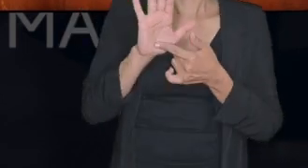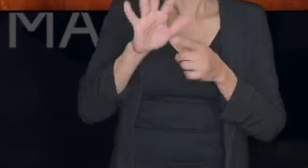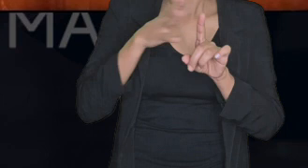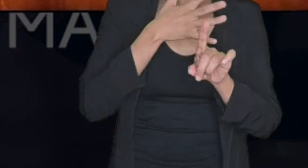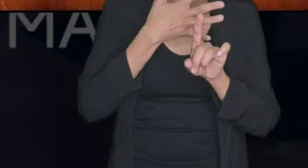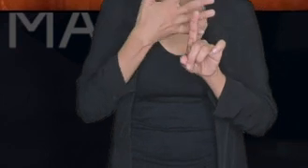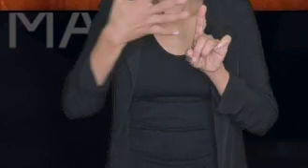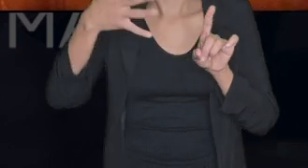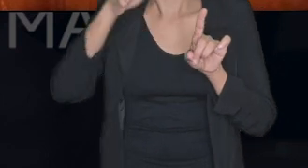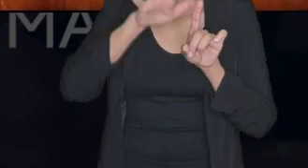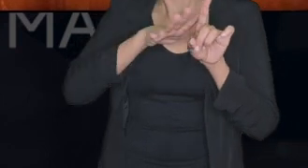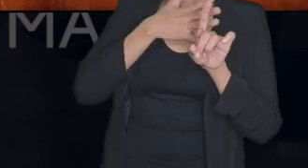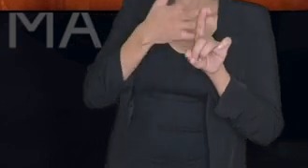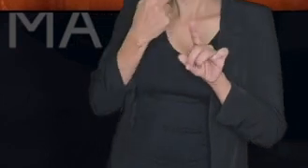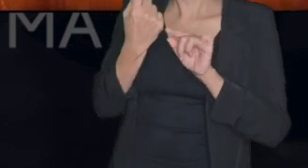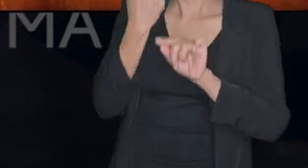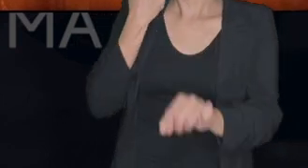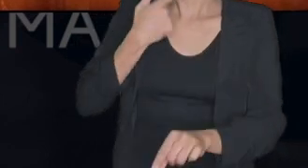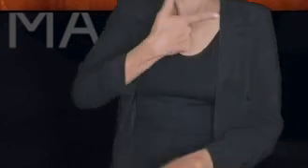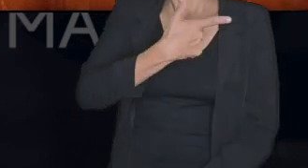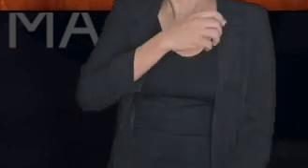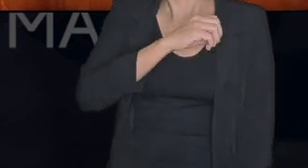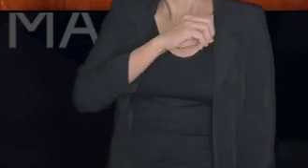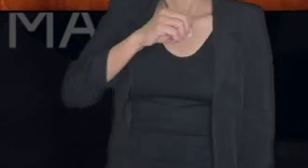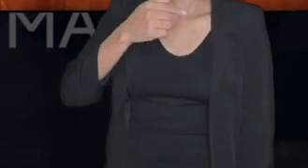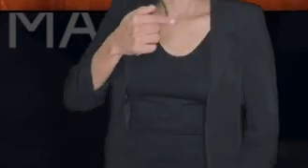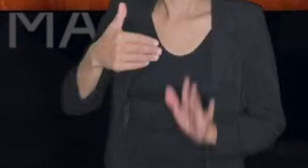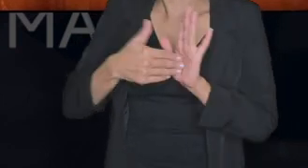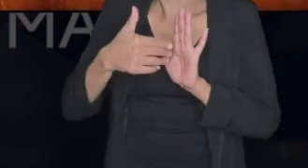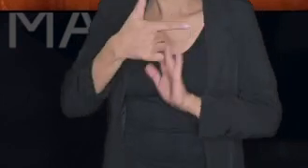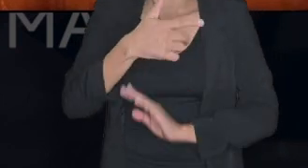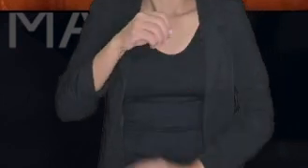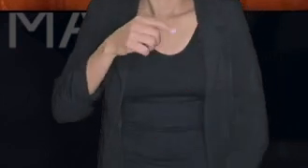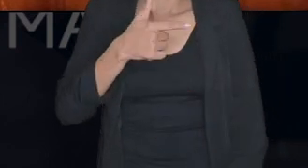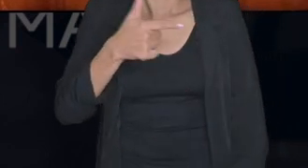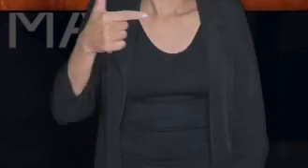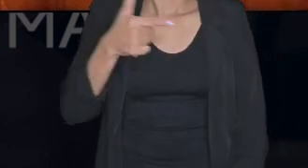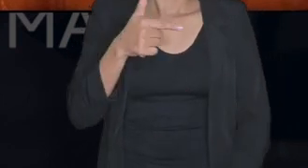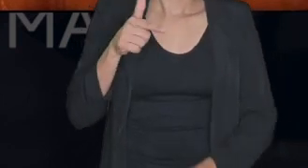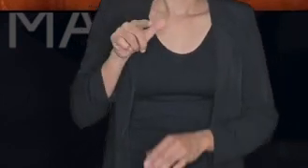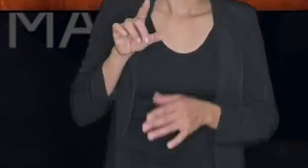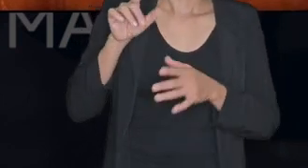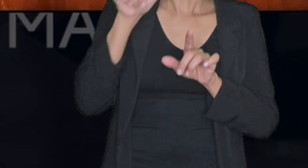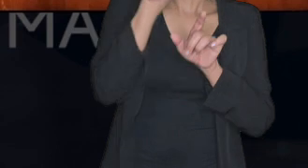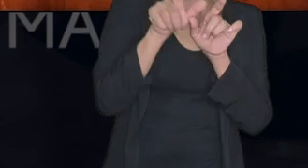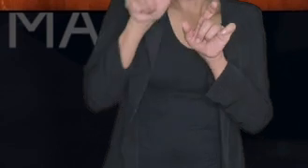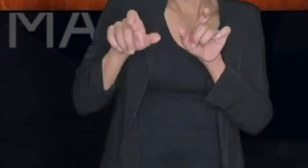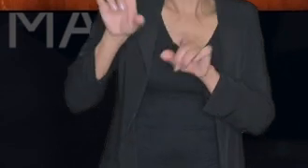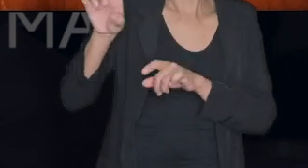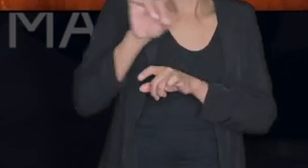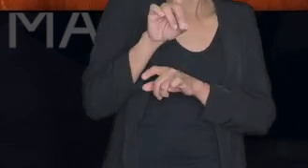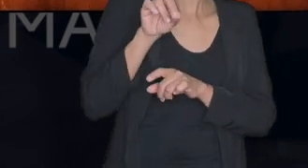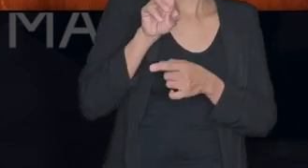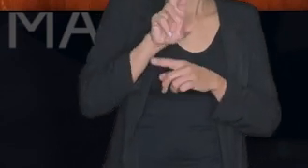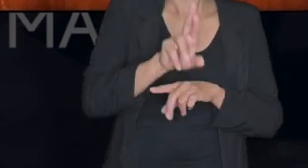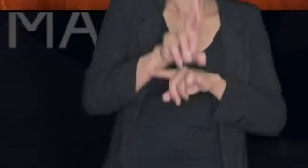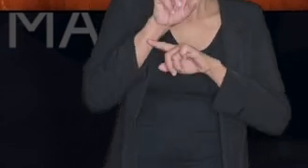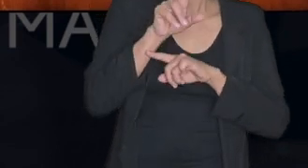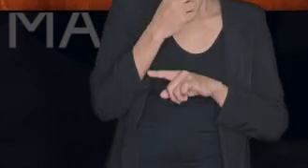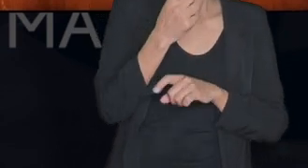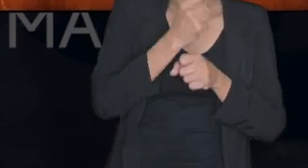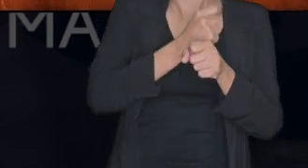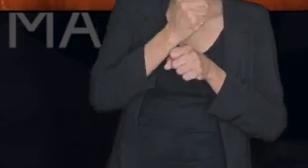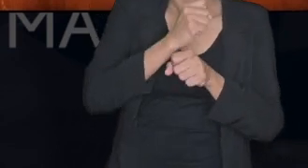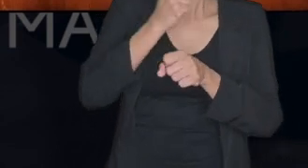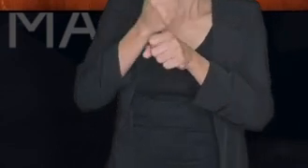até 2022. Cada coluna dessa aqui representa um ano de atuação. 2022 ainda não acabou, por isso que a